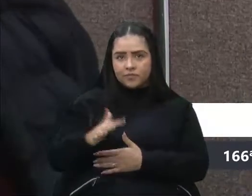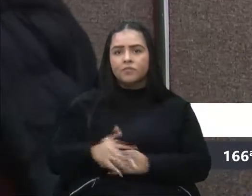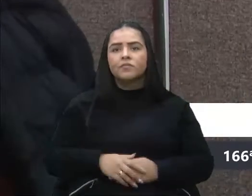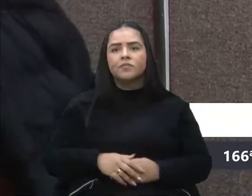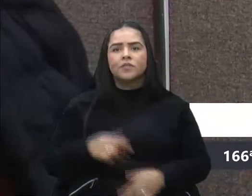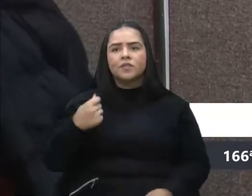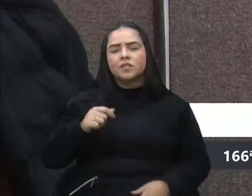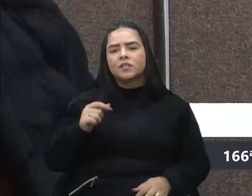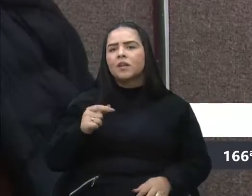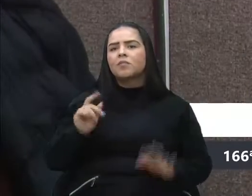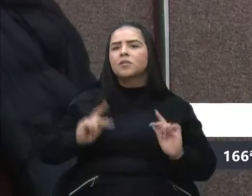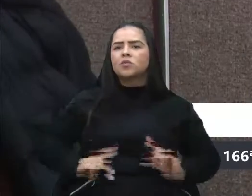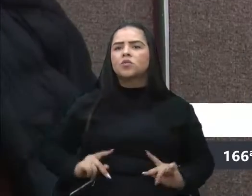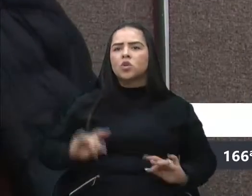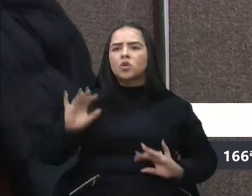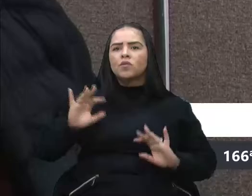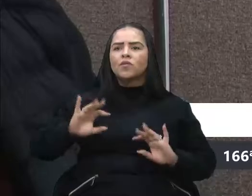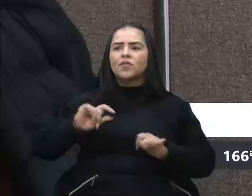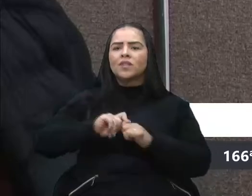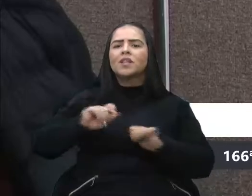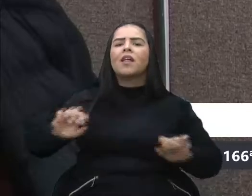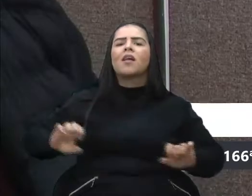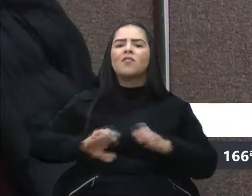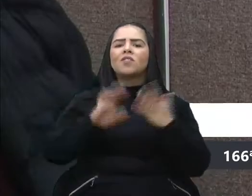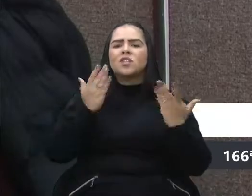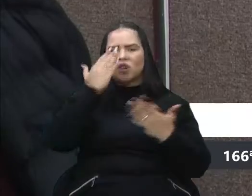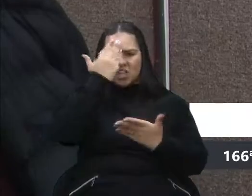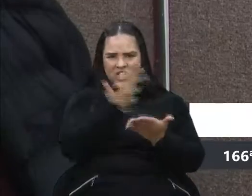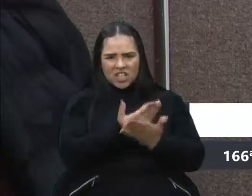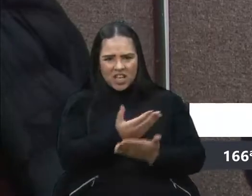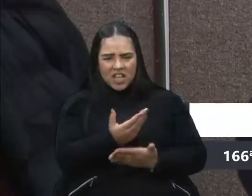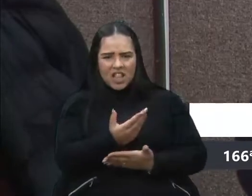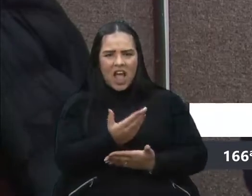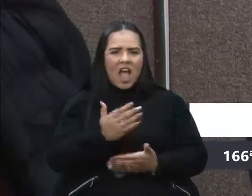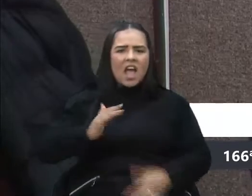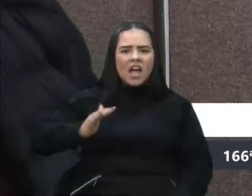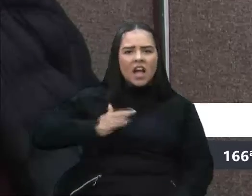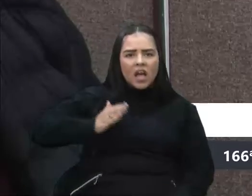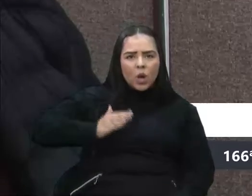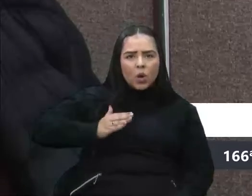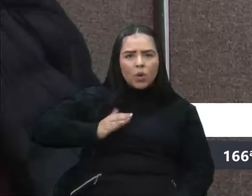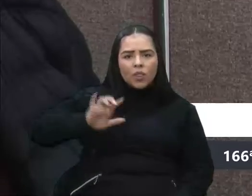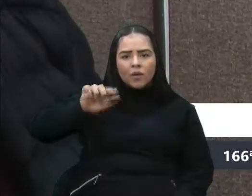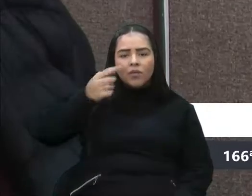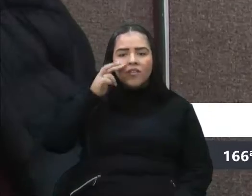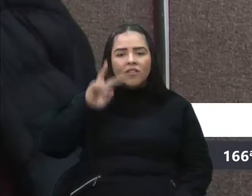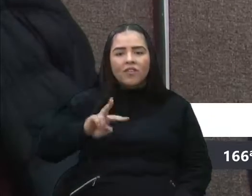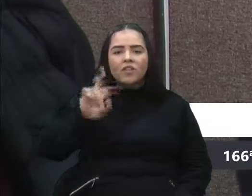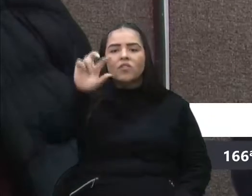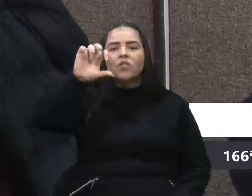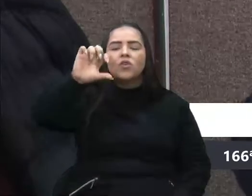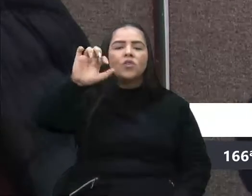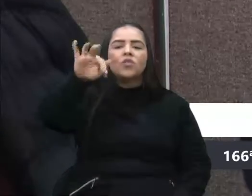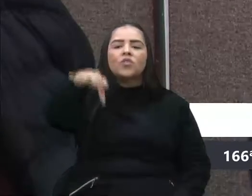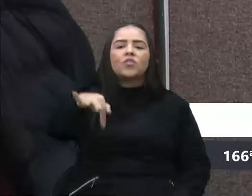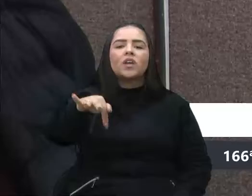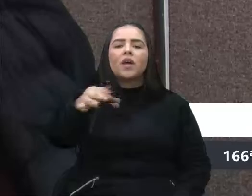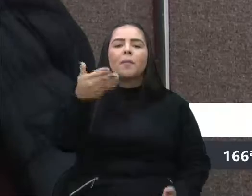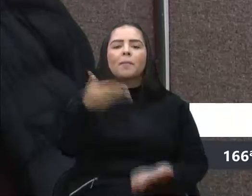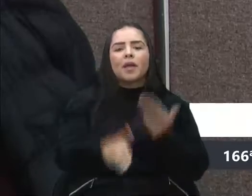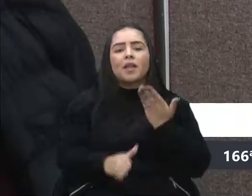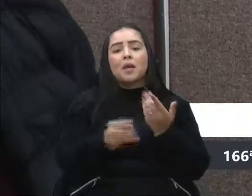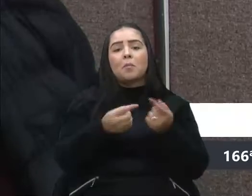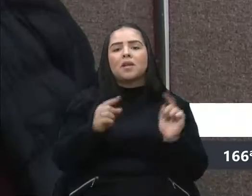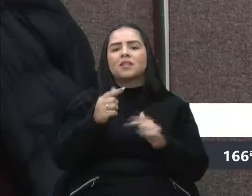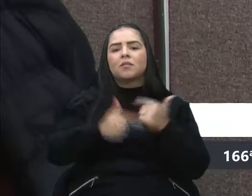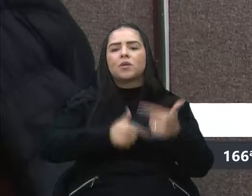o organizador de evento faz o evento, as pessoas acham que ele está rico. E tu vai ver lá no final, deu prejuízo. Mas quem trabalhou no evento,